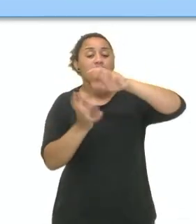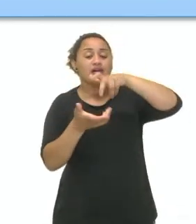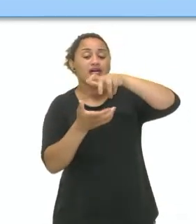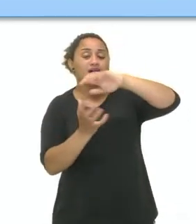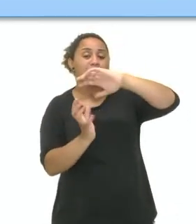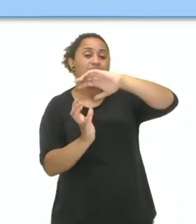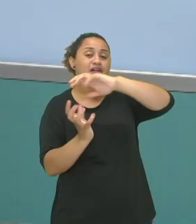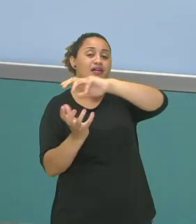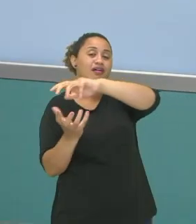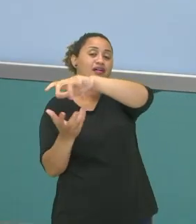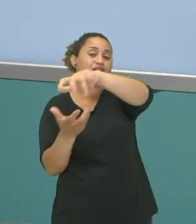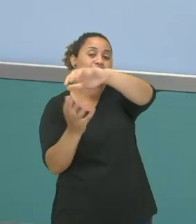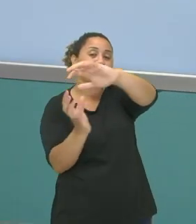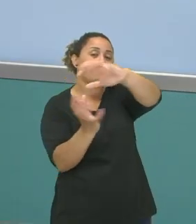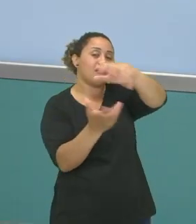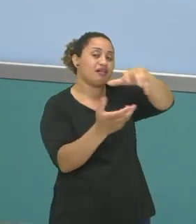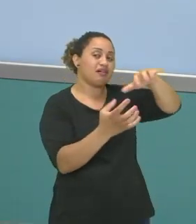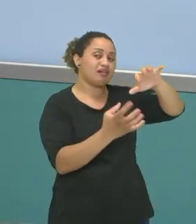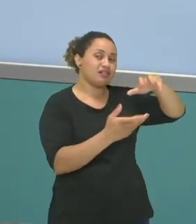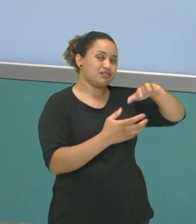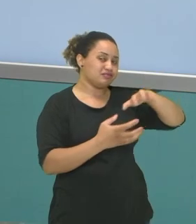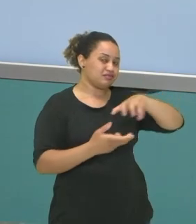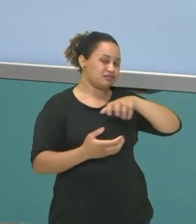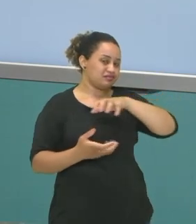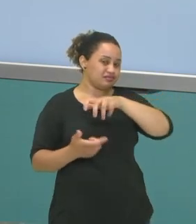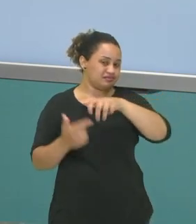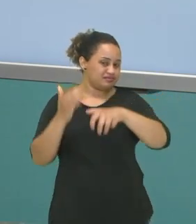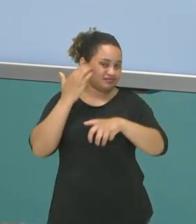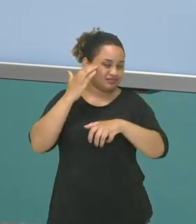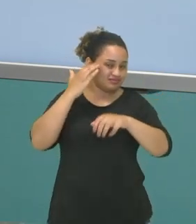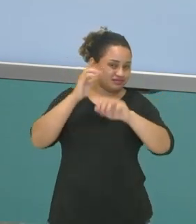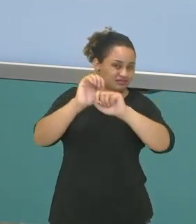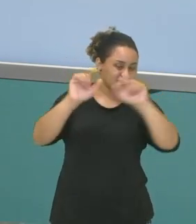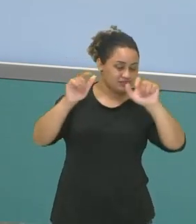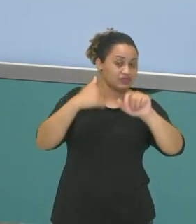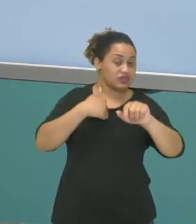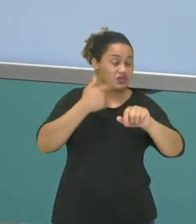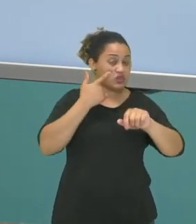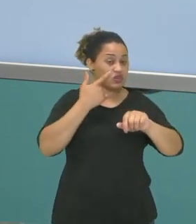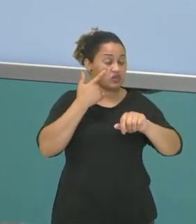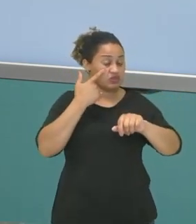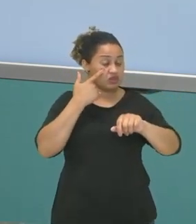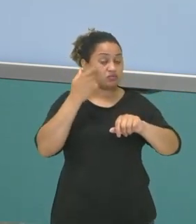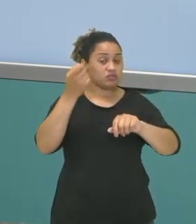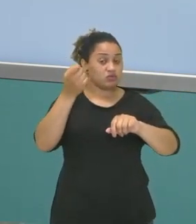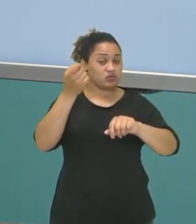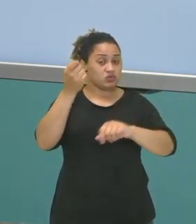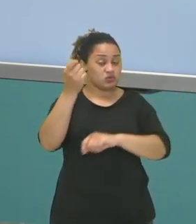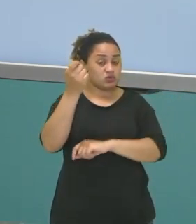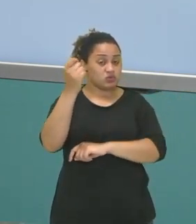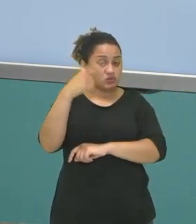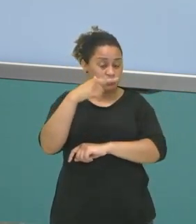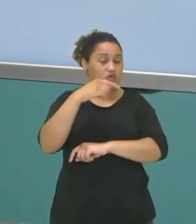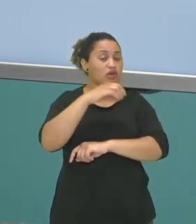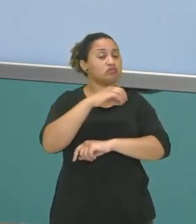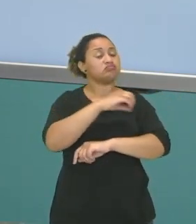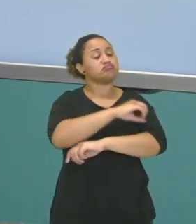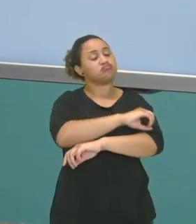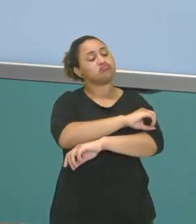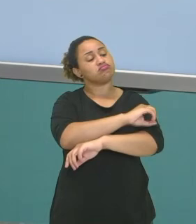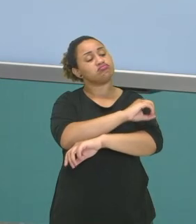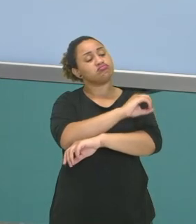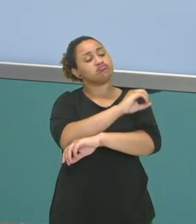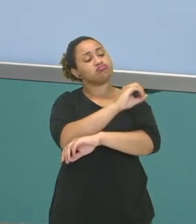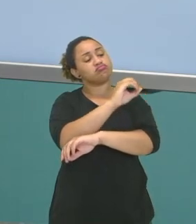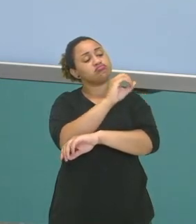correto? Acompanharam esse raciocínio? Nós vemos o Sol nascer no leste, se mover, meio-dia ele está em cima e ele se põe